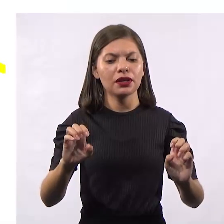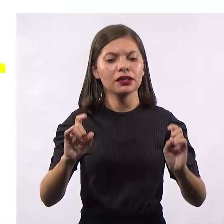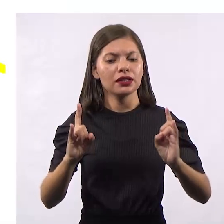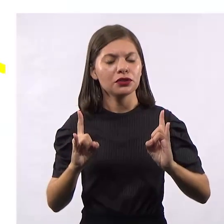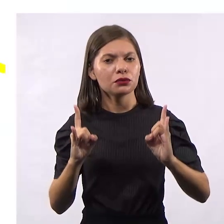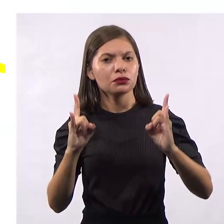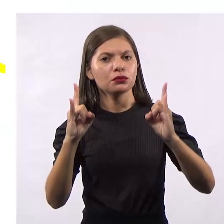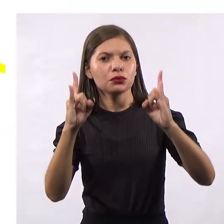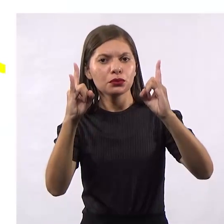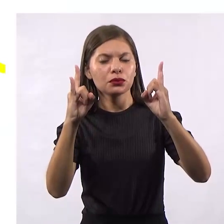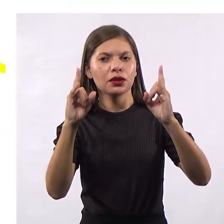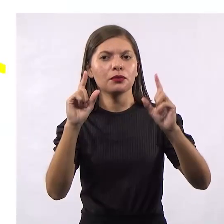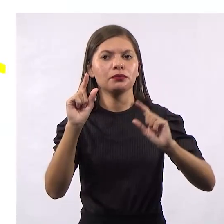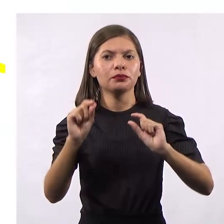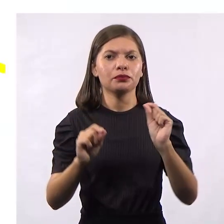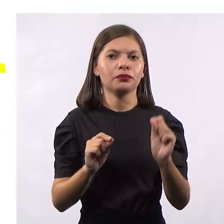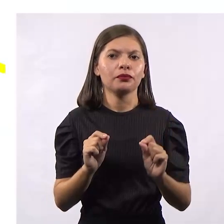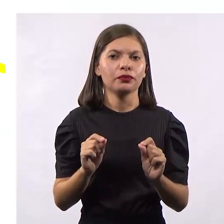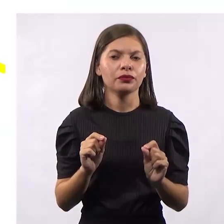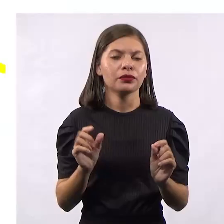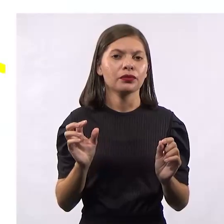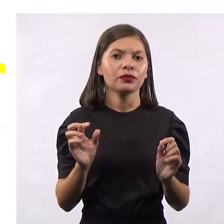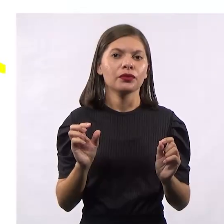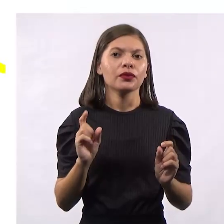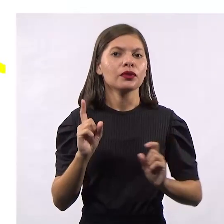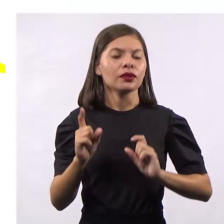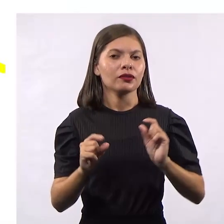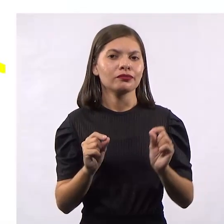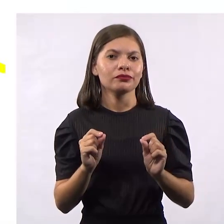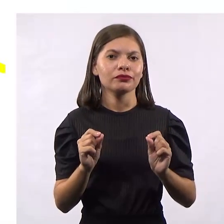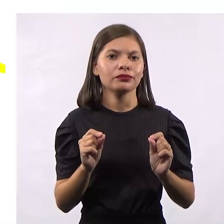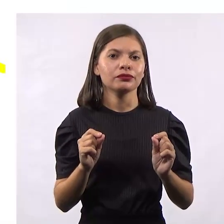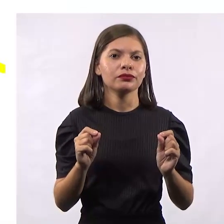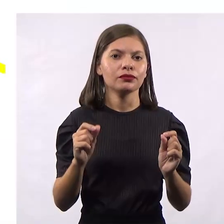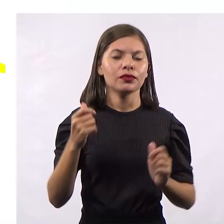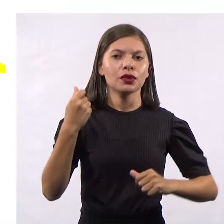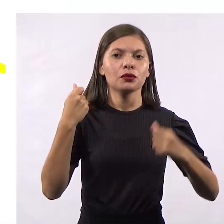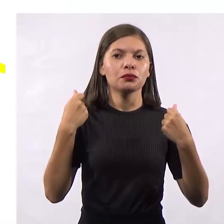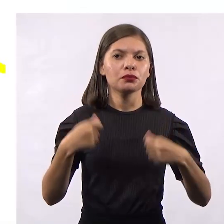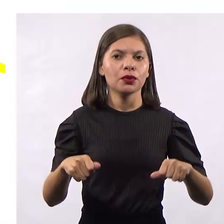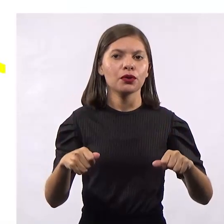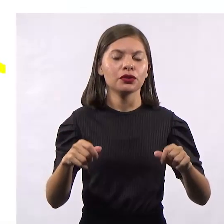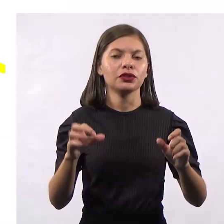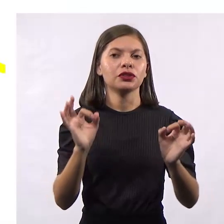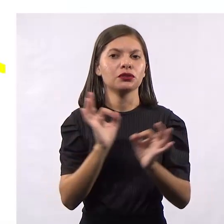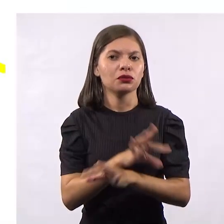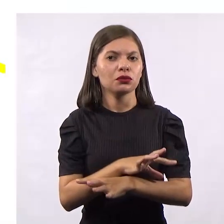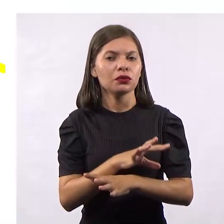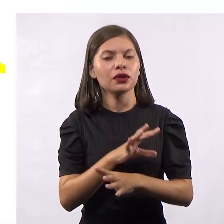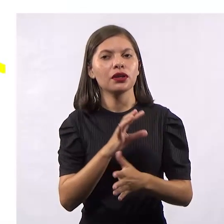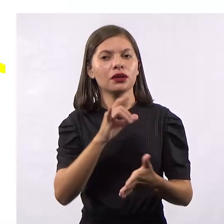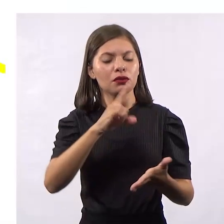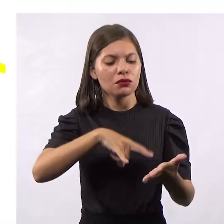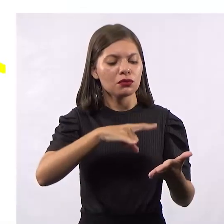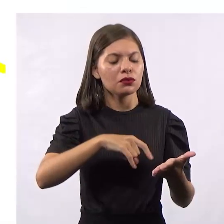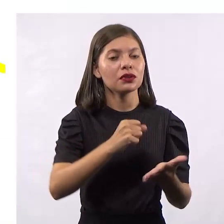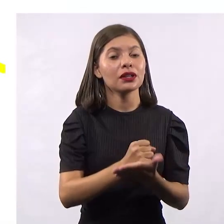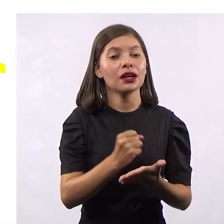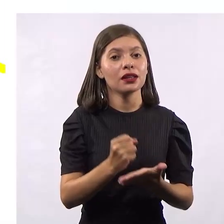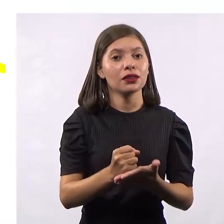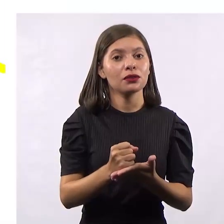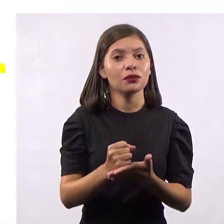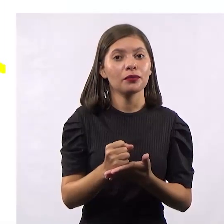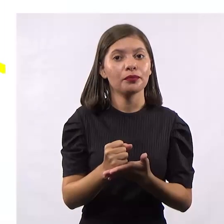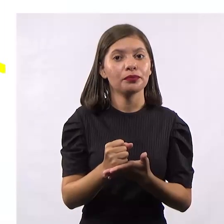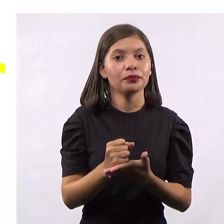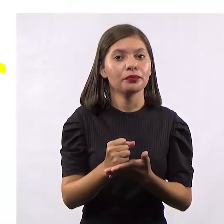tá? Que restringe a sua capacidade de concluir o contrato. Pode acontecer, né? Ou também outra coisa que pode